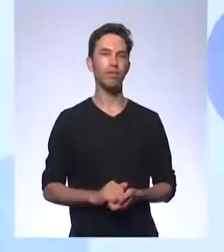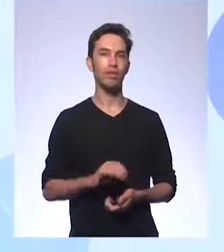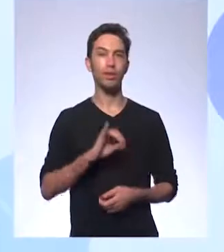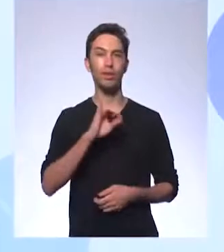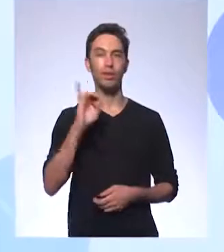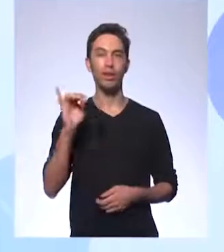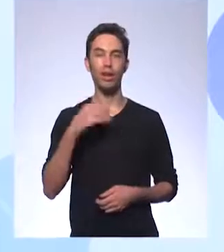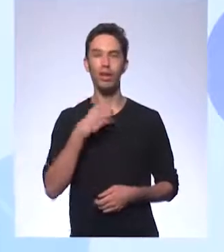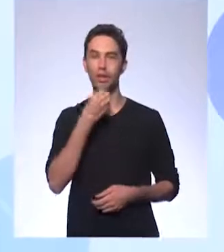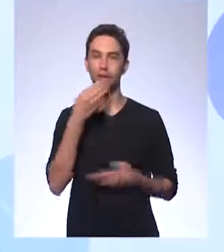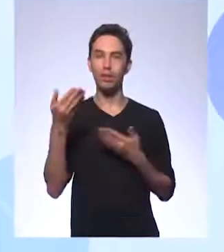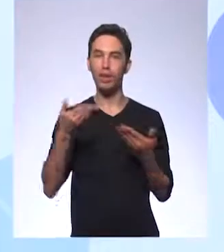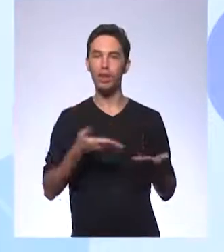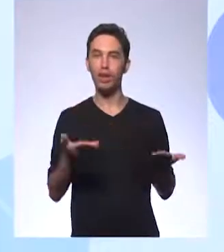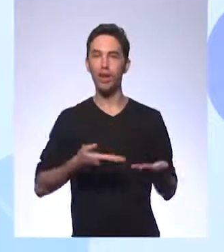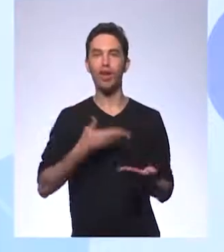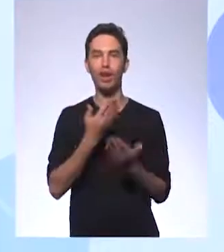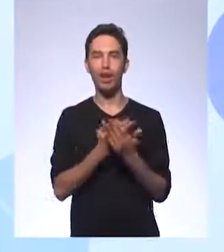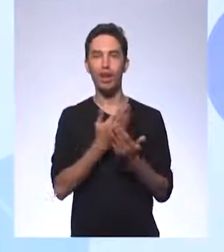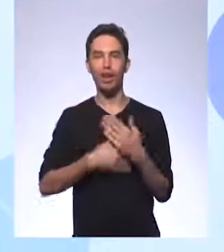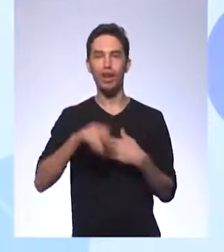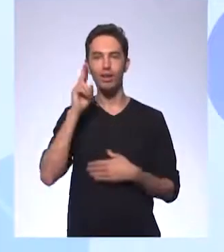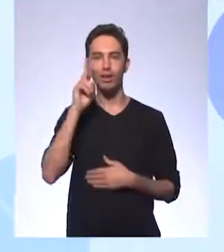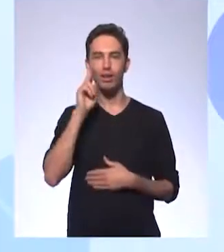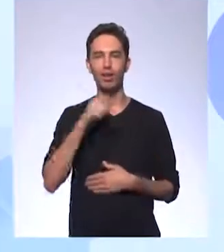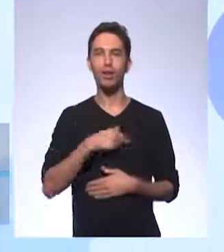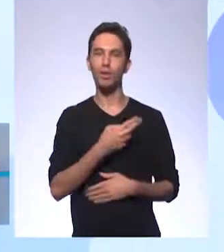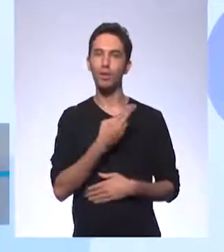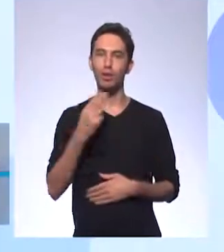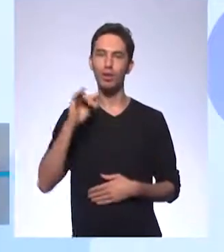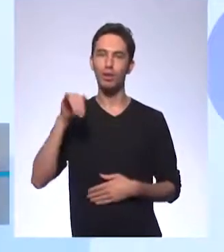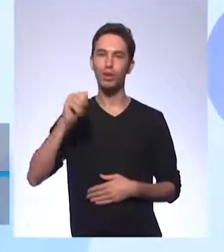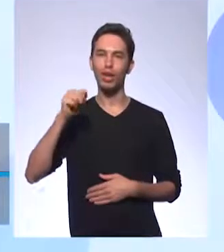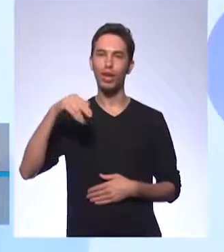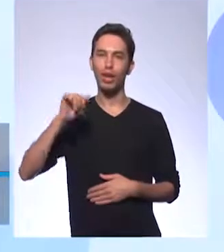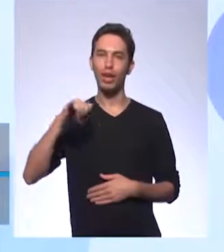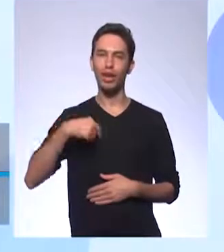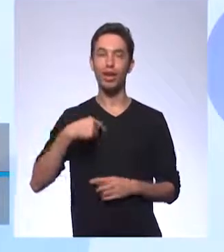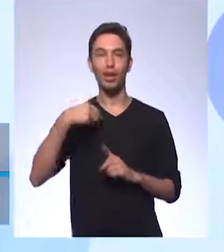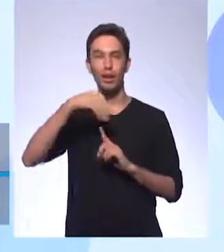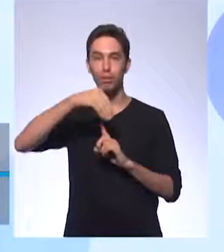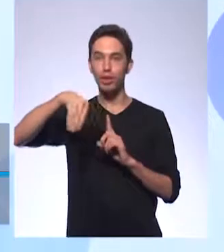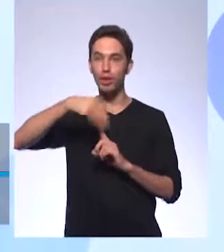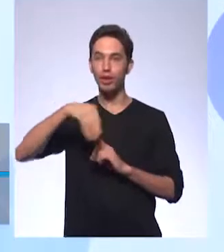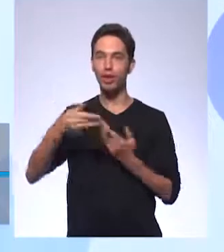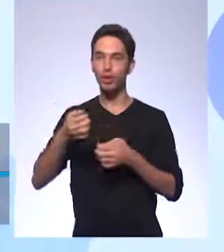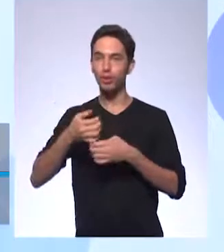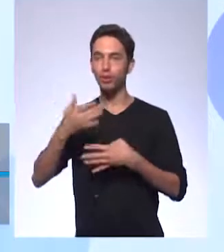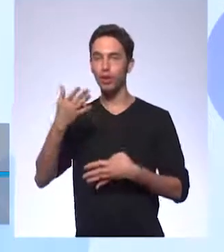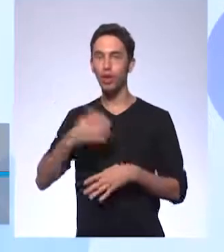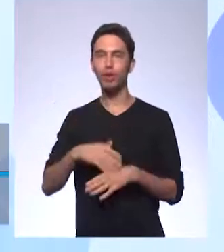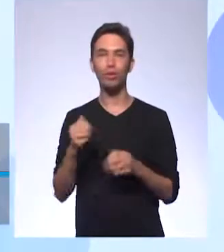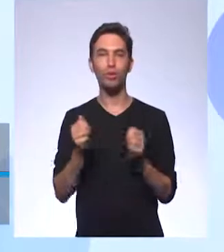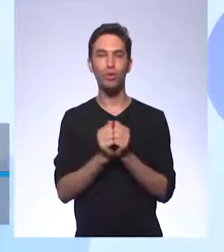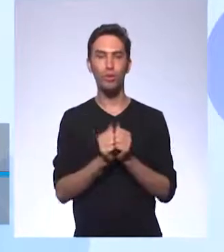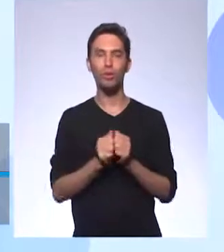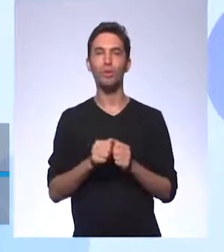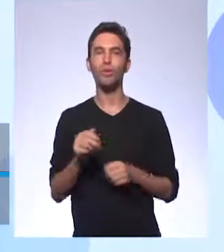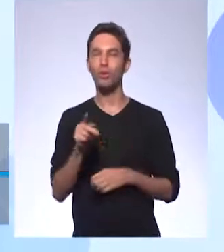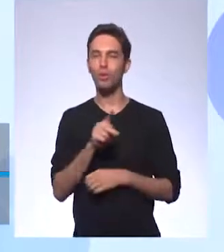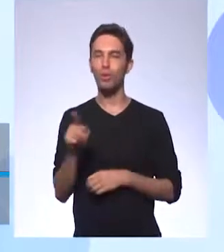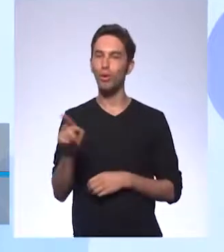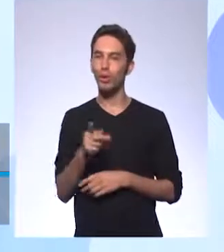Olá, sejam bem-vindos para mais uma aula de História. Eu sou a professora Janaína Jardim, estarei mediando o chat juntamente com